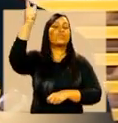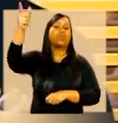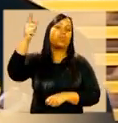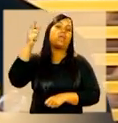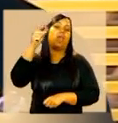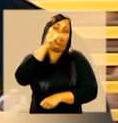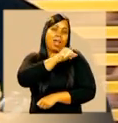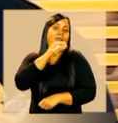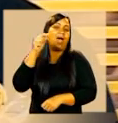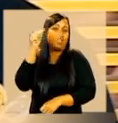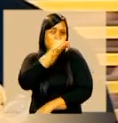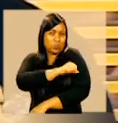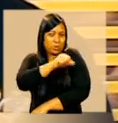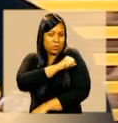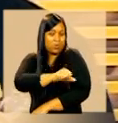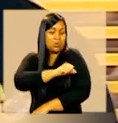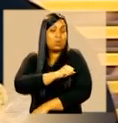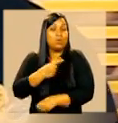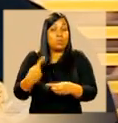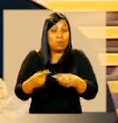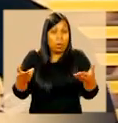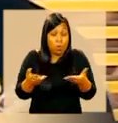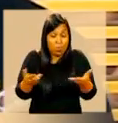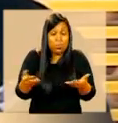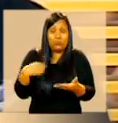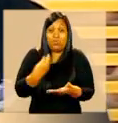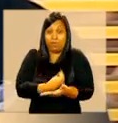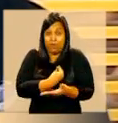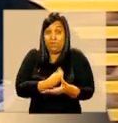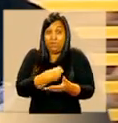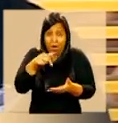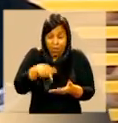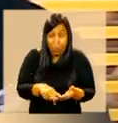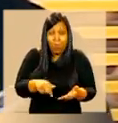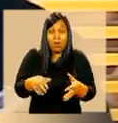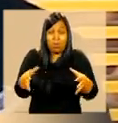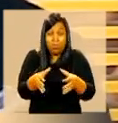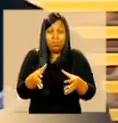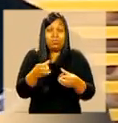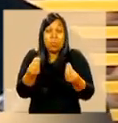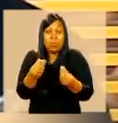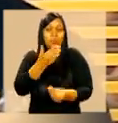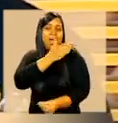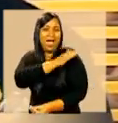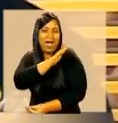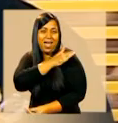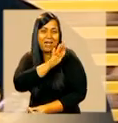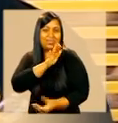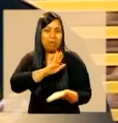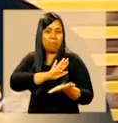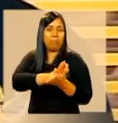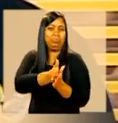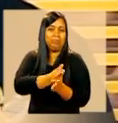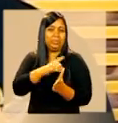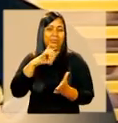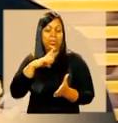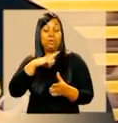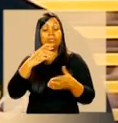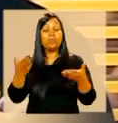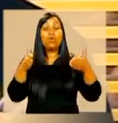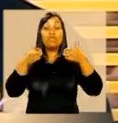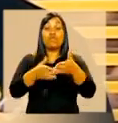num ambiente, um país que ainda é muito racista. Então, a gente fazer esse resgate e colocar ele em foco e dar essa